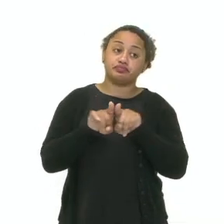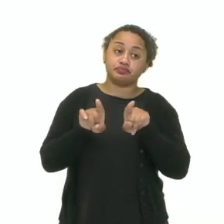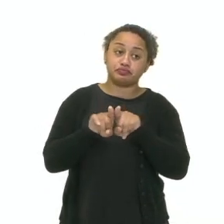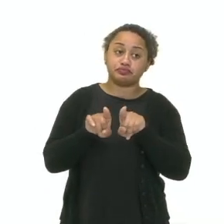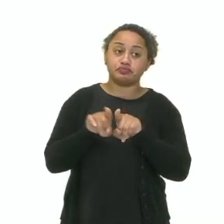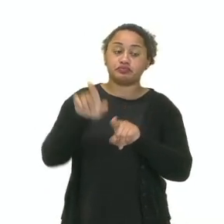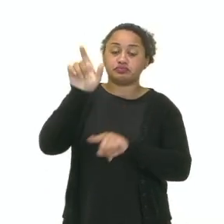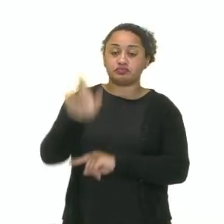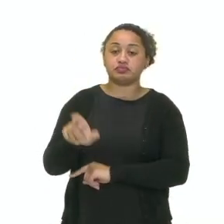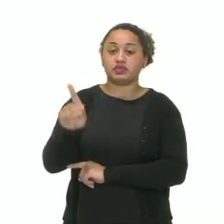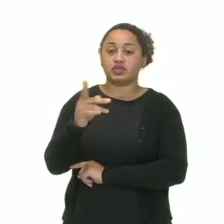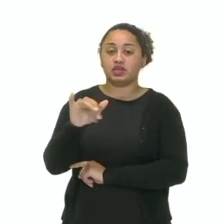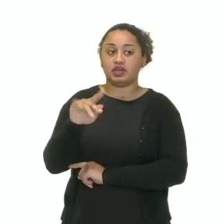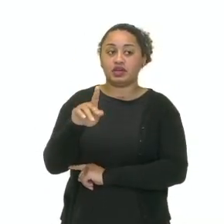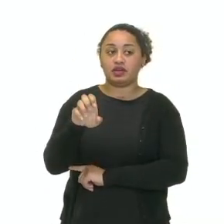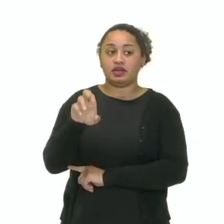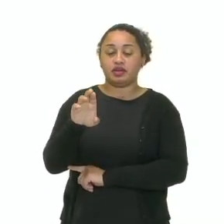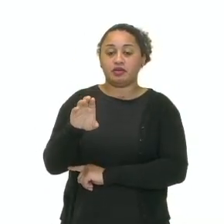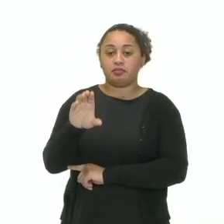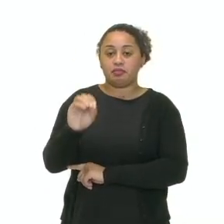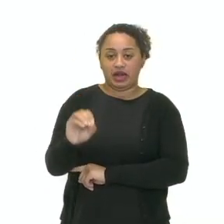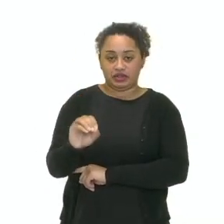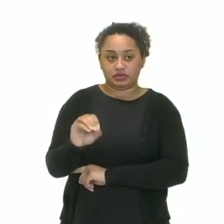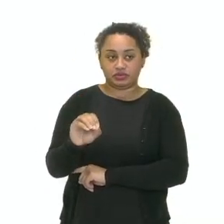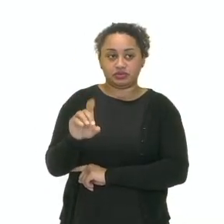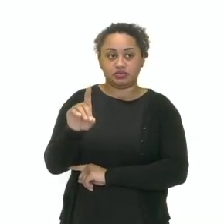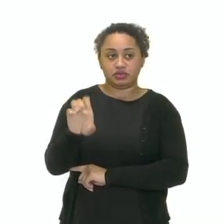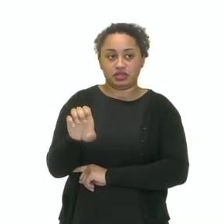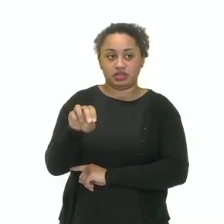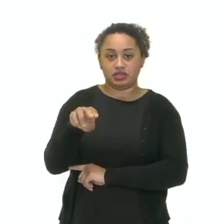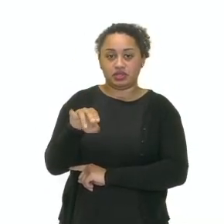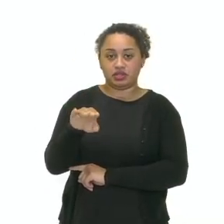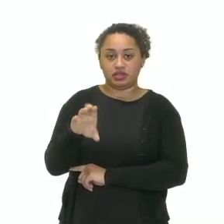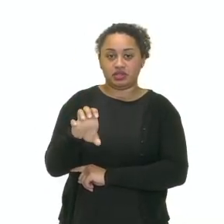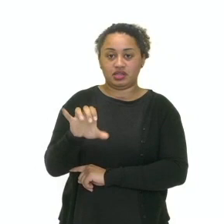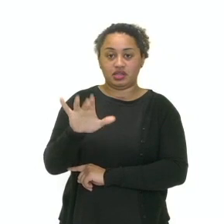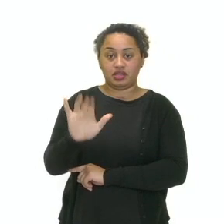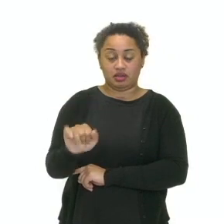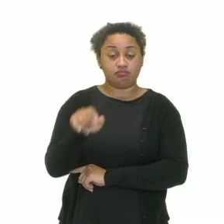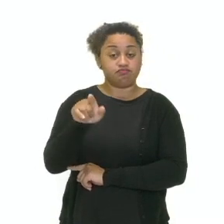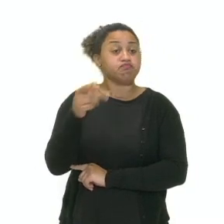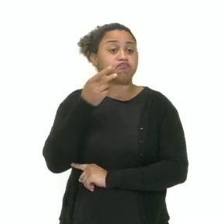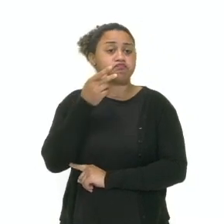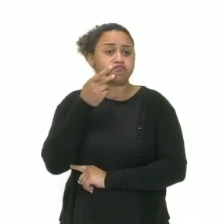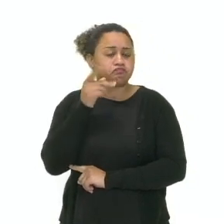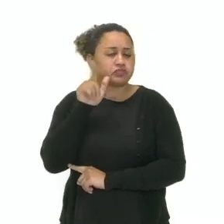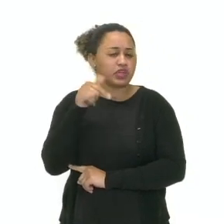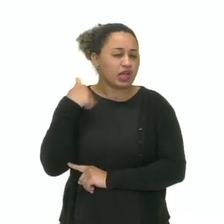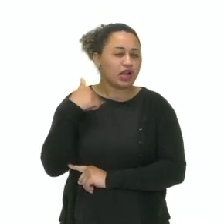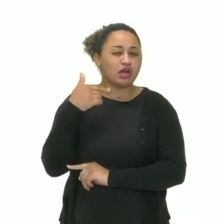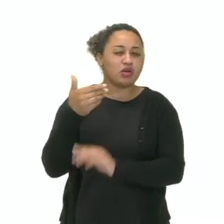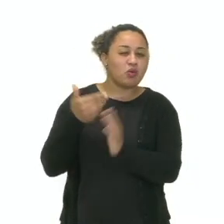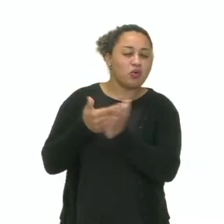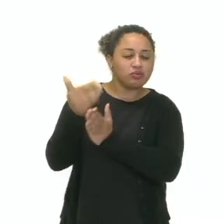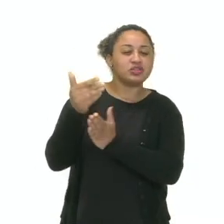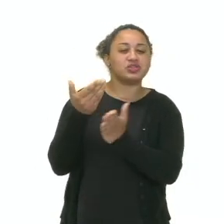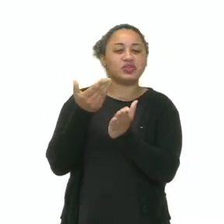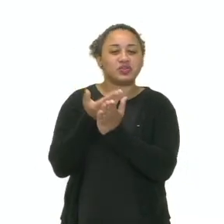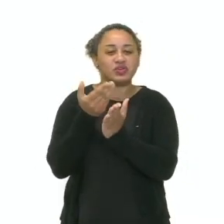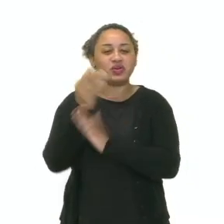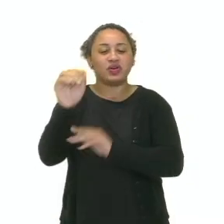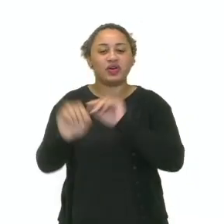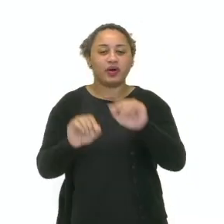de Niceia, considerado pelos gregos o pai da astronomia, no século II a.C.,